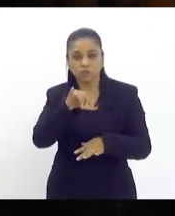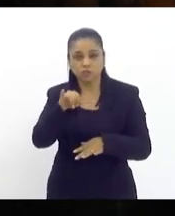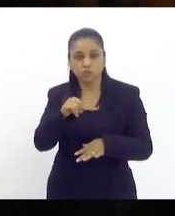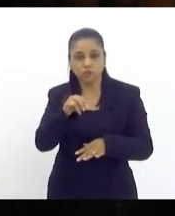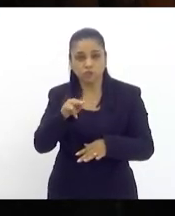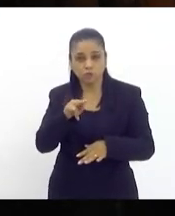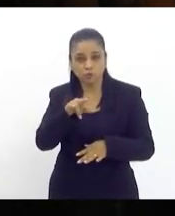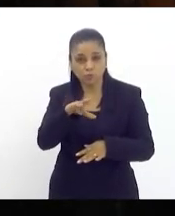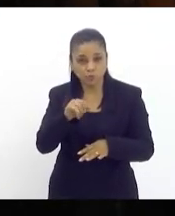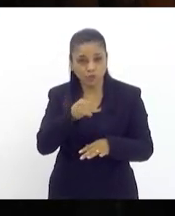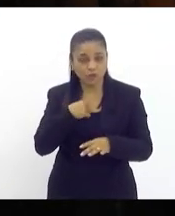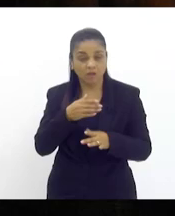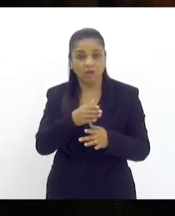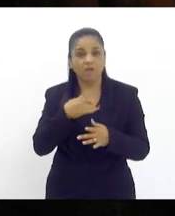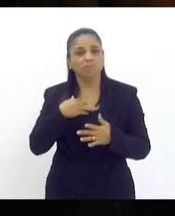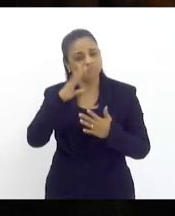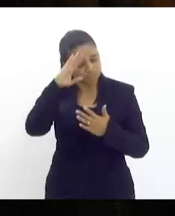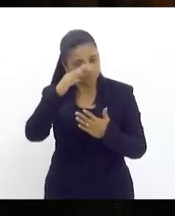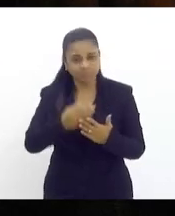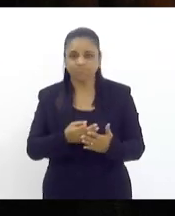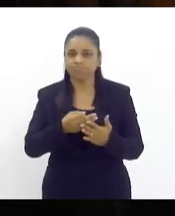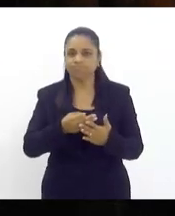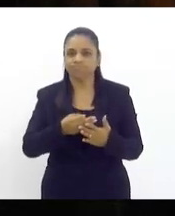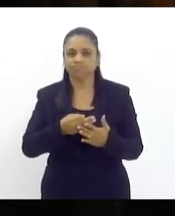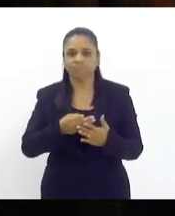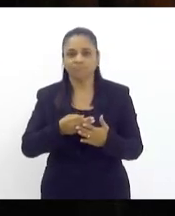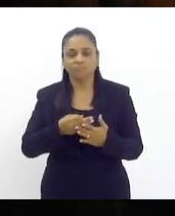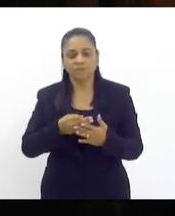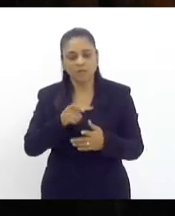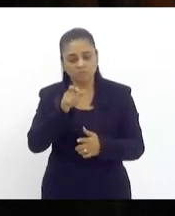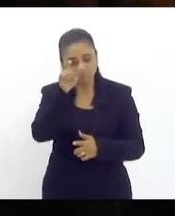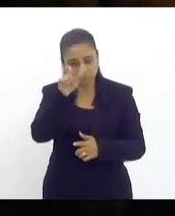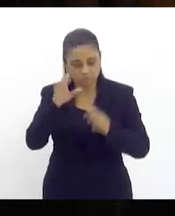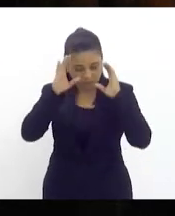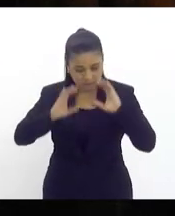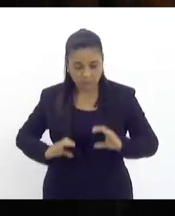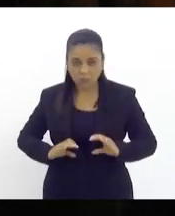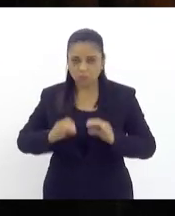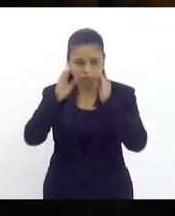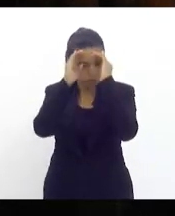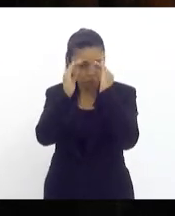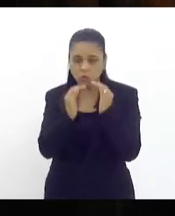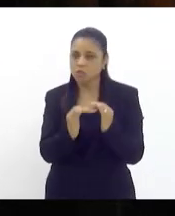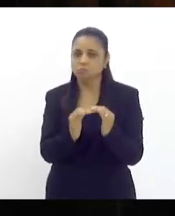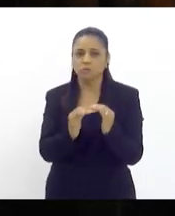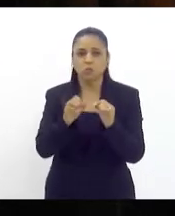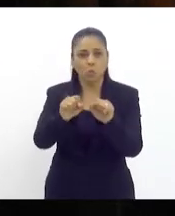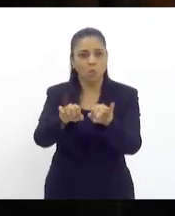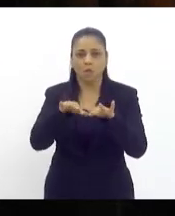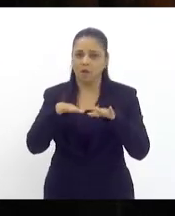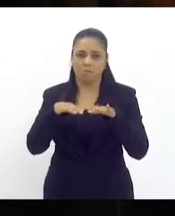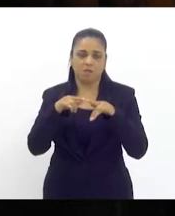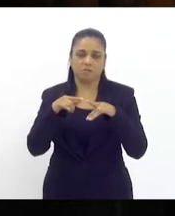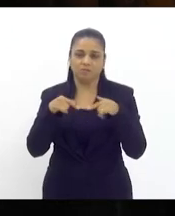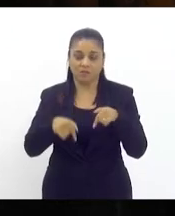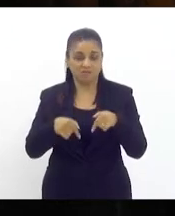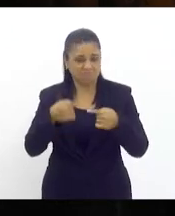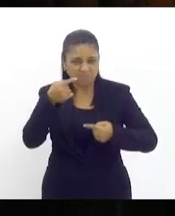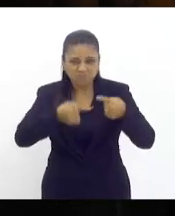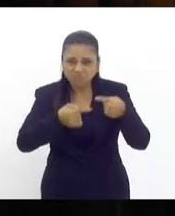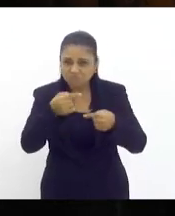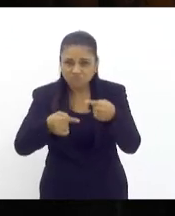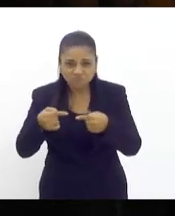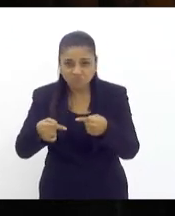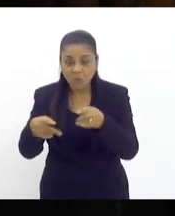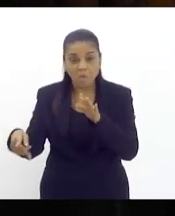eu tenha mais absoluta convicção esse cidadão desrespeitando Parlamento não virar aqui debater um tema que é da Serra dele